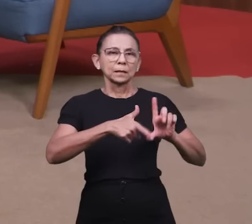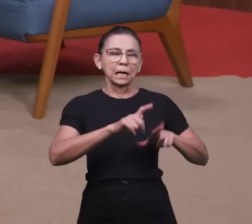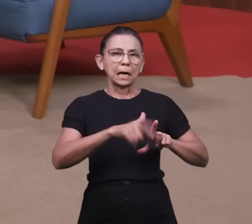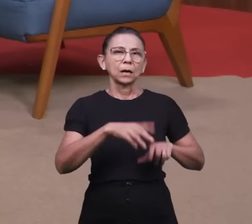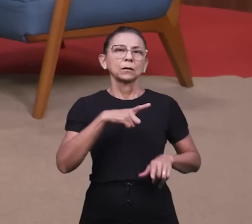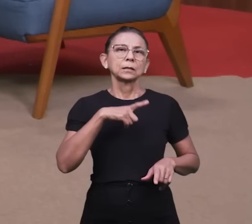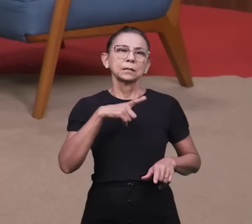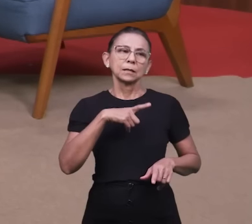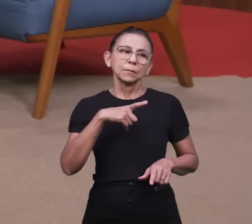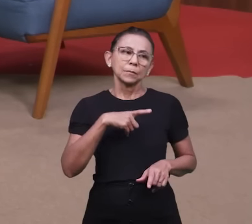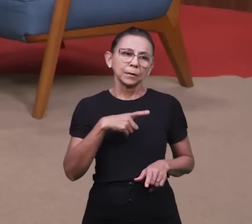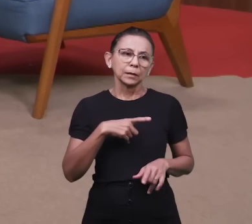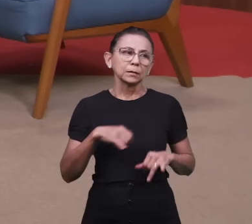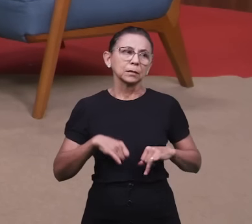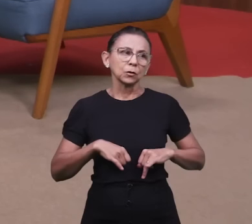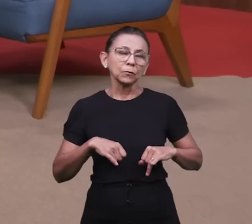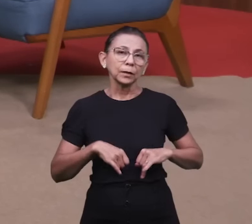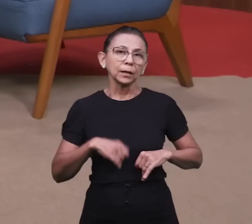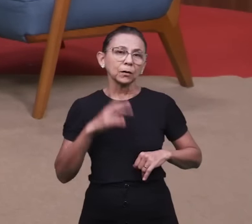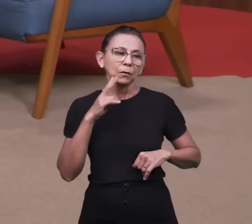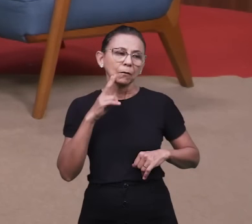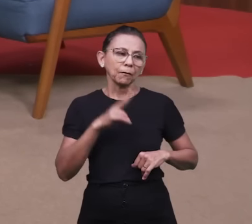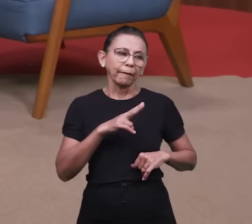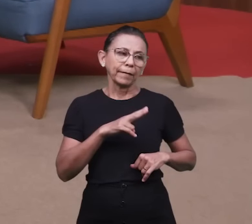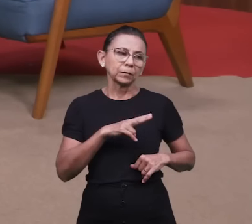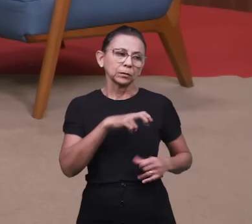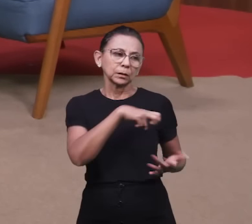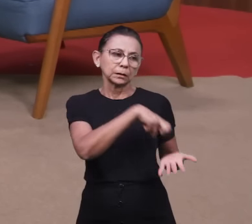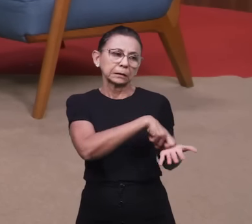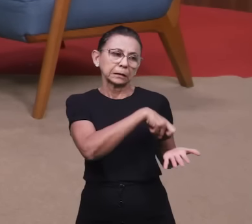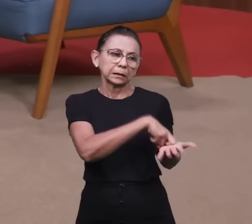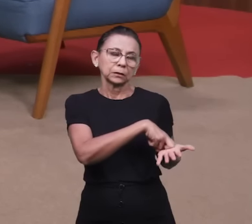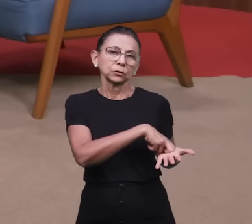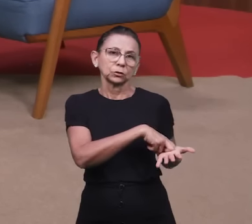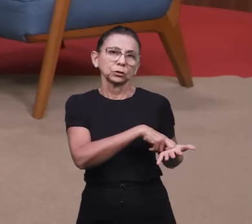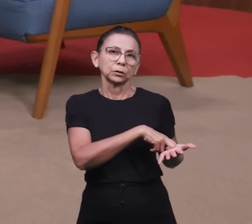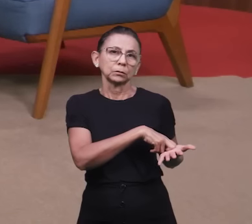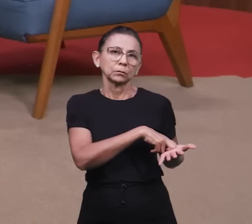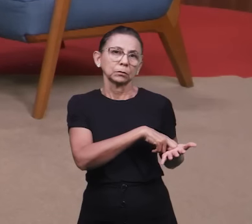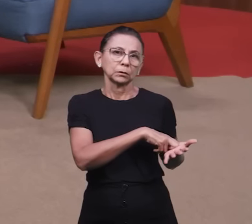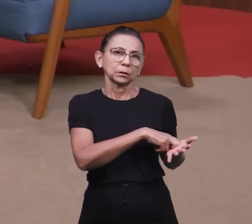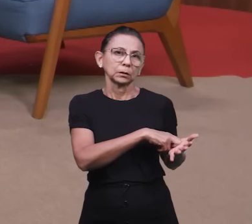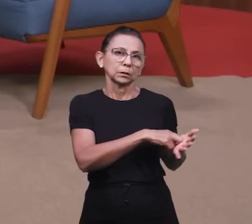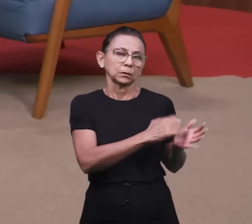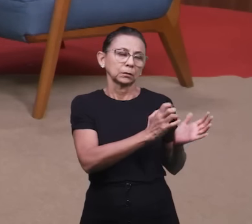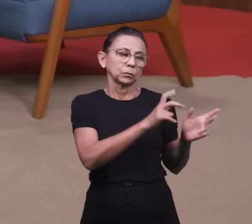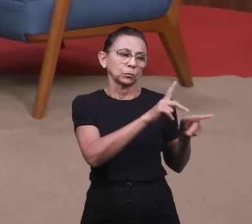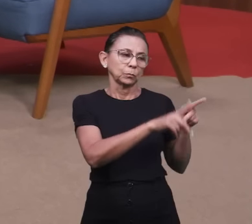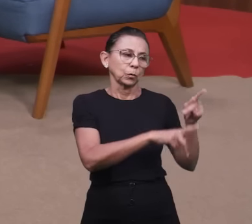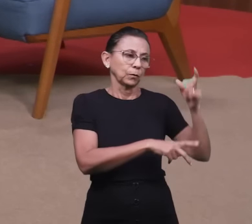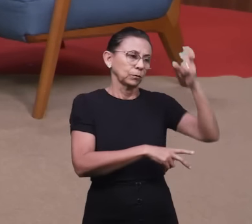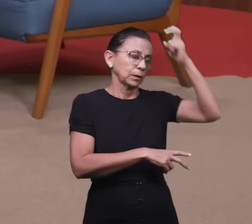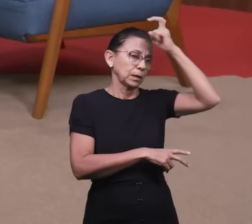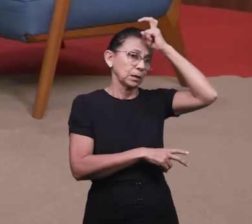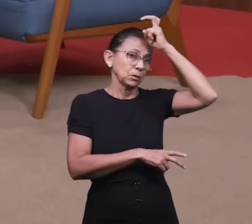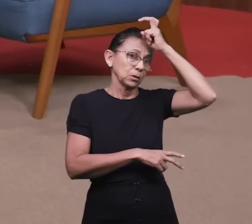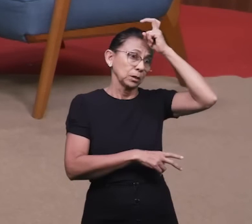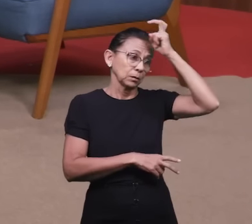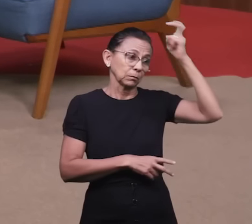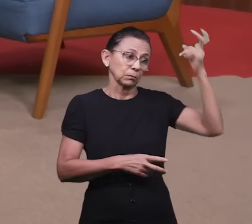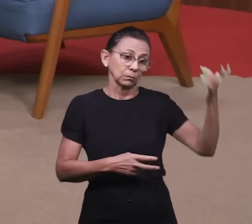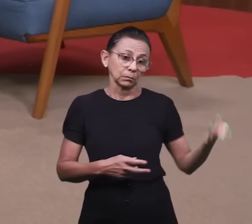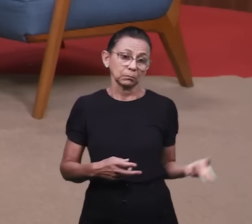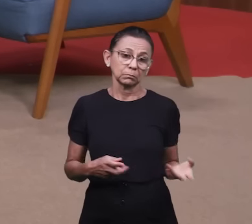pragas e chegou o momento em que Israel tava sofrendo muito por conta